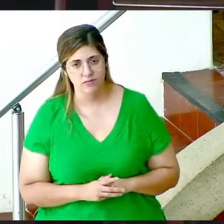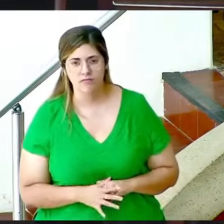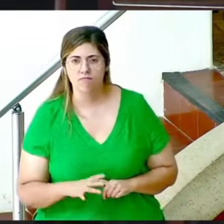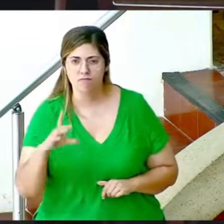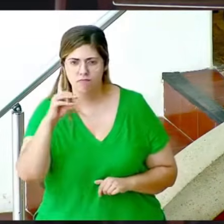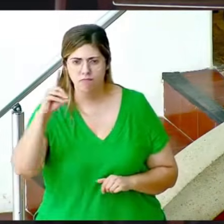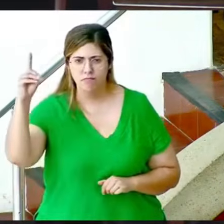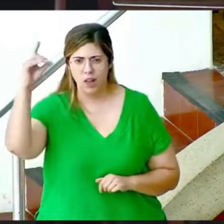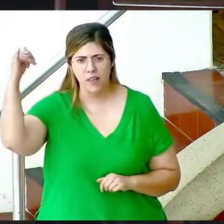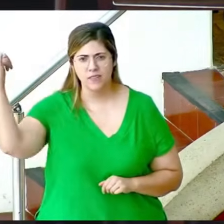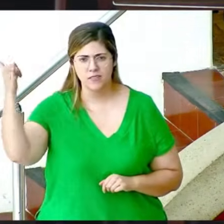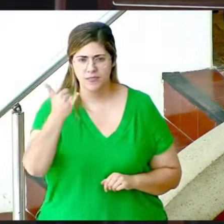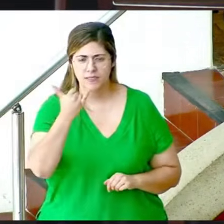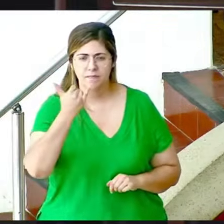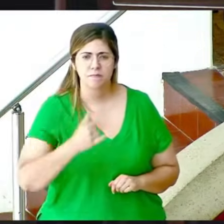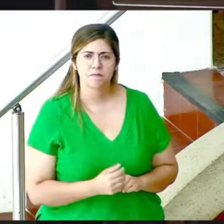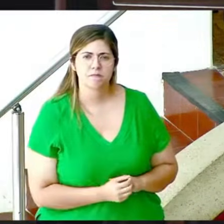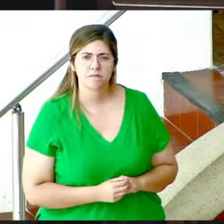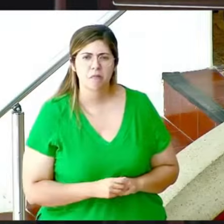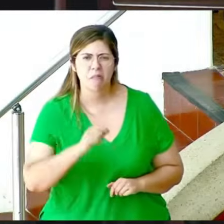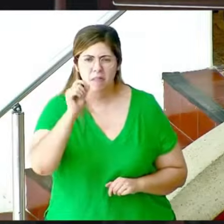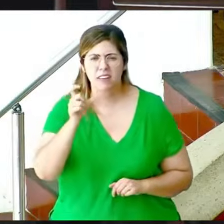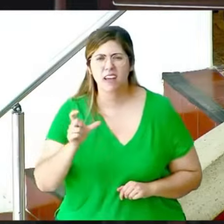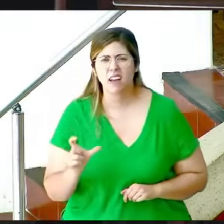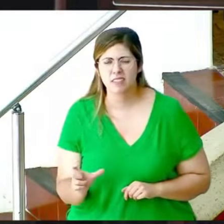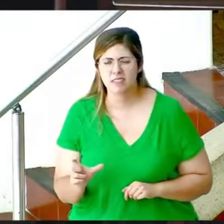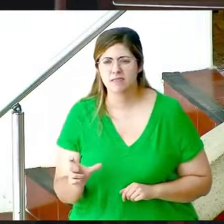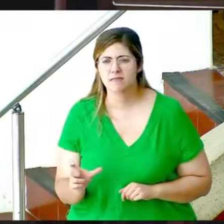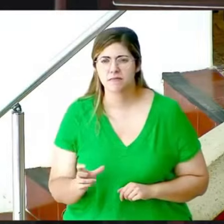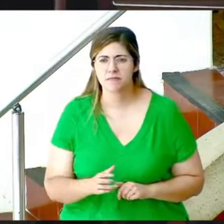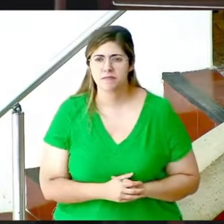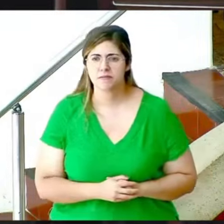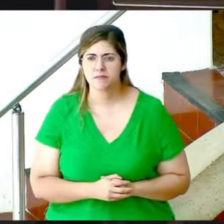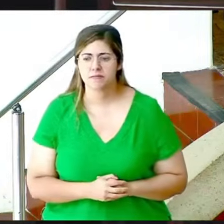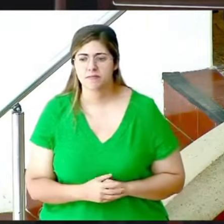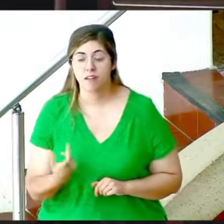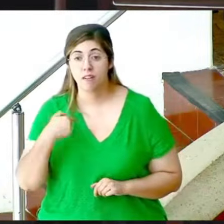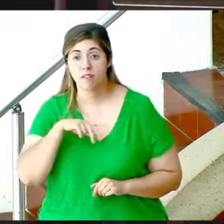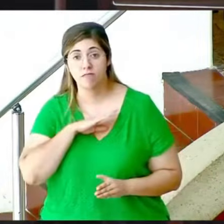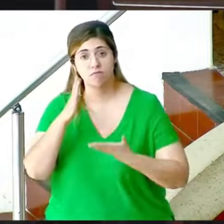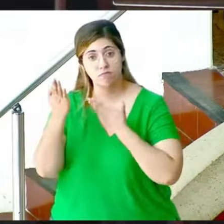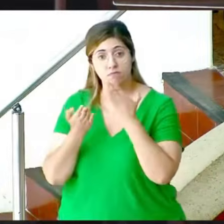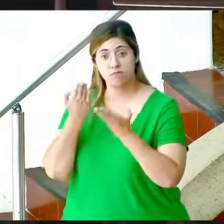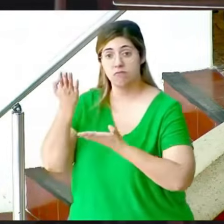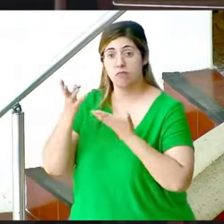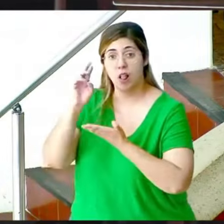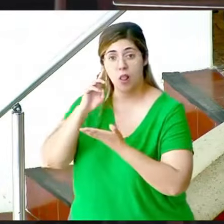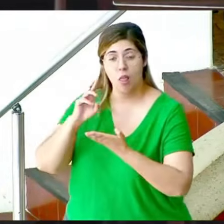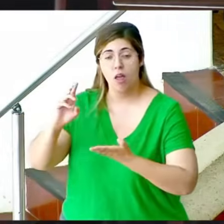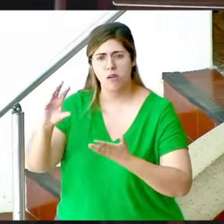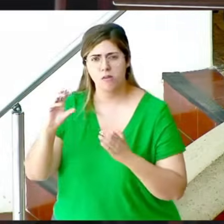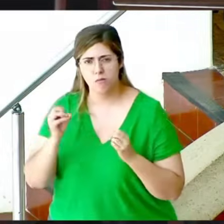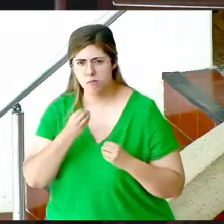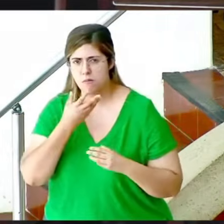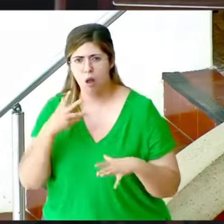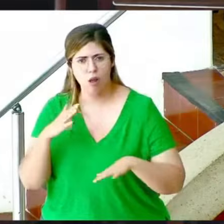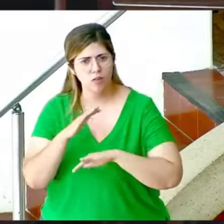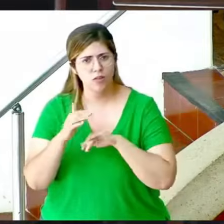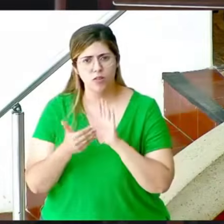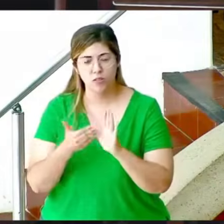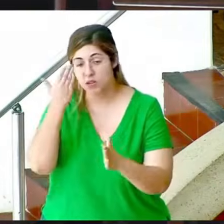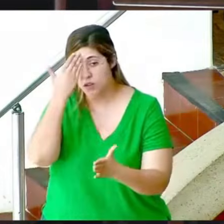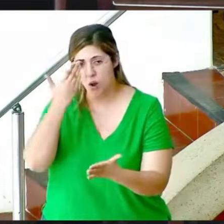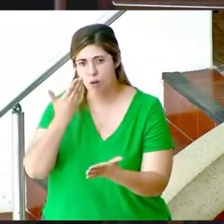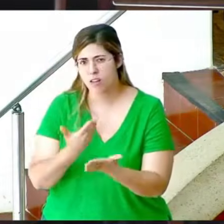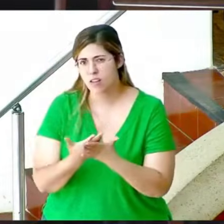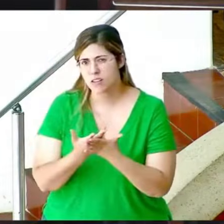Senhor: quem é, pois, o mordomo, fiel e prudente, a quem o Senhor confiará os